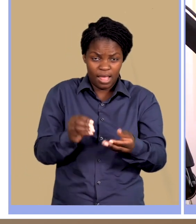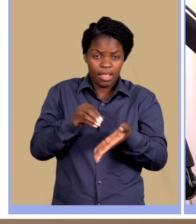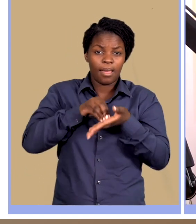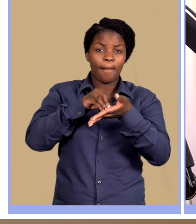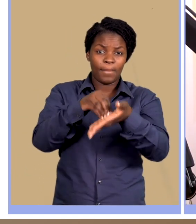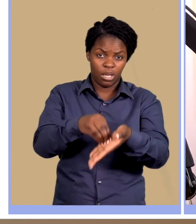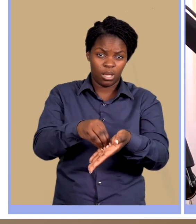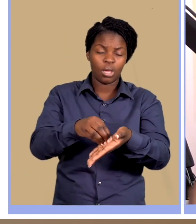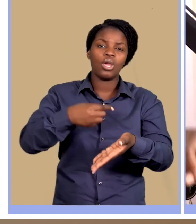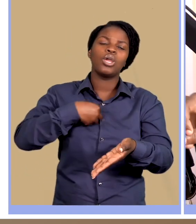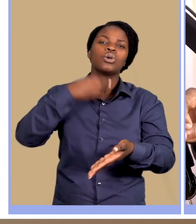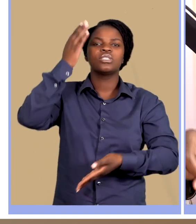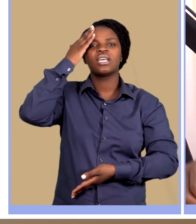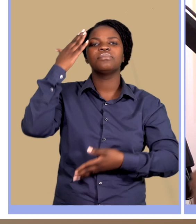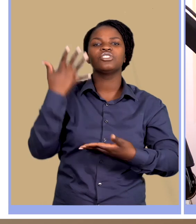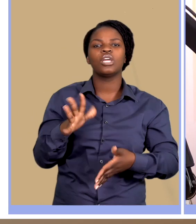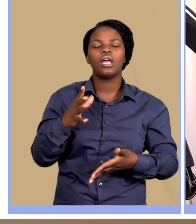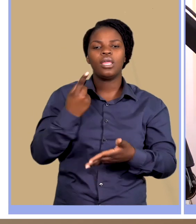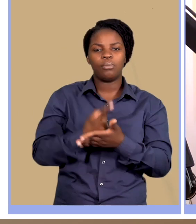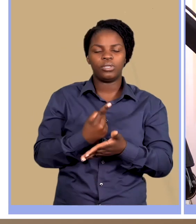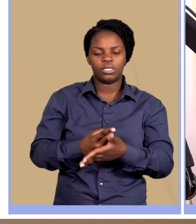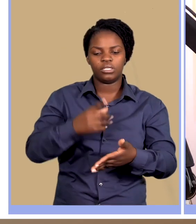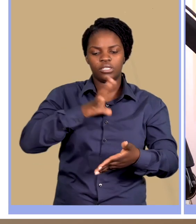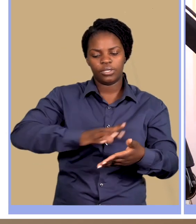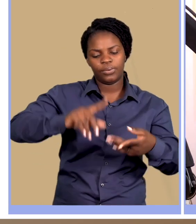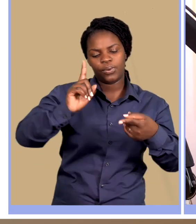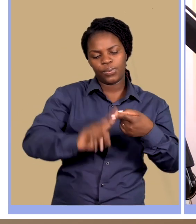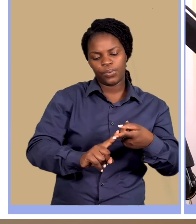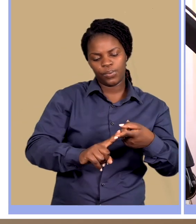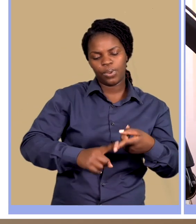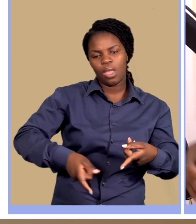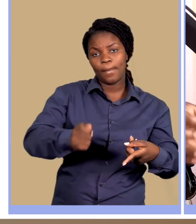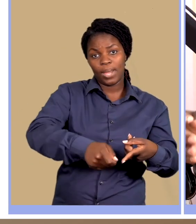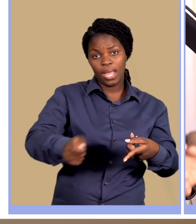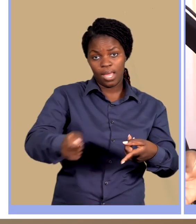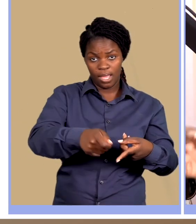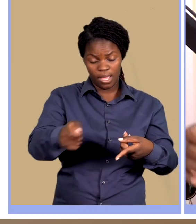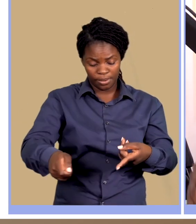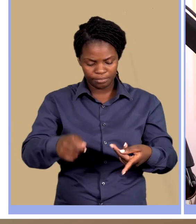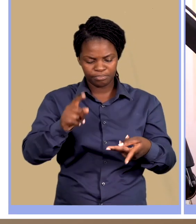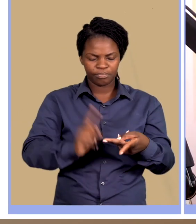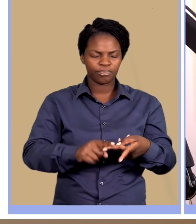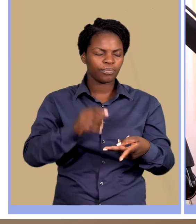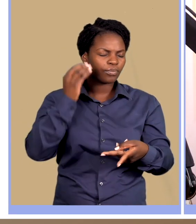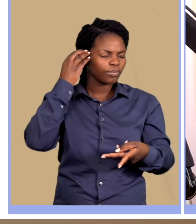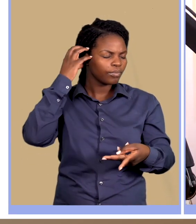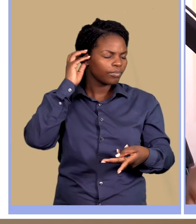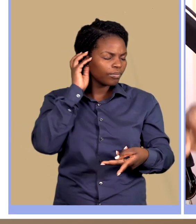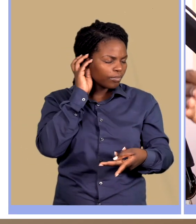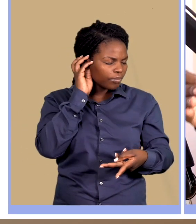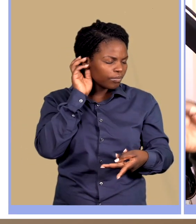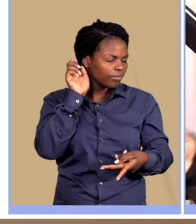uma bengala branca, deve conter um aparelho aurícola auditivo, deve conter 5 cadeiras de